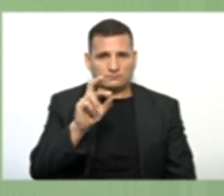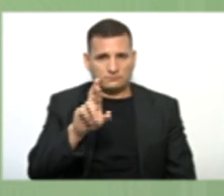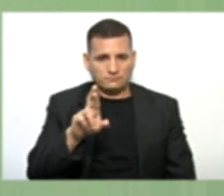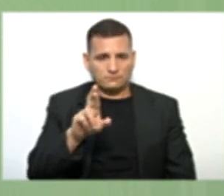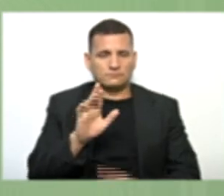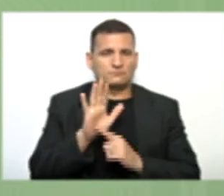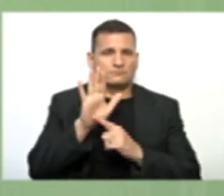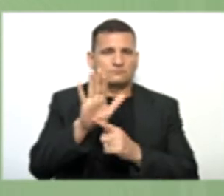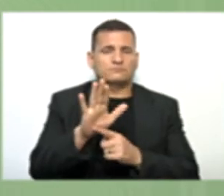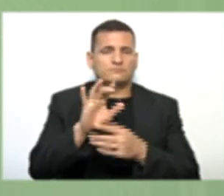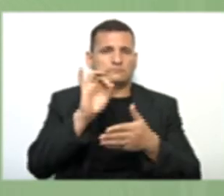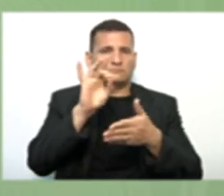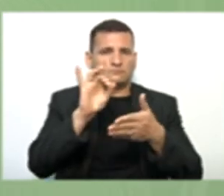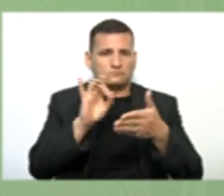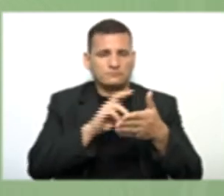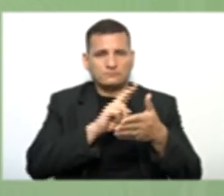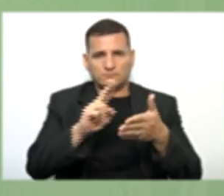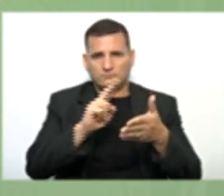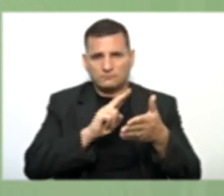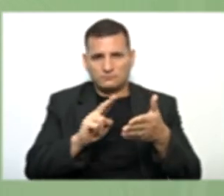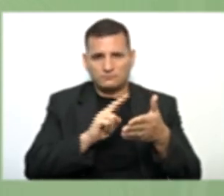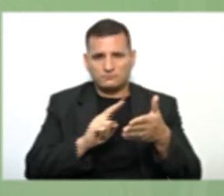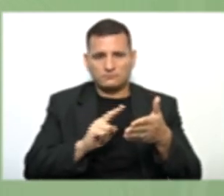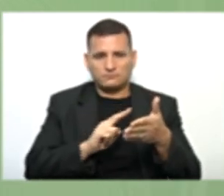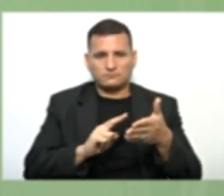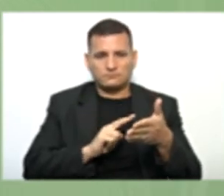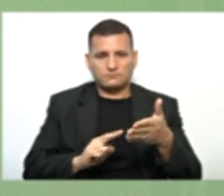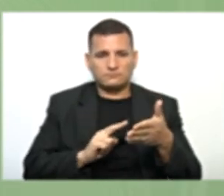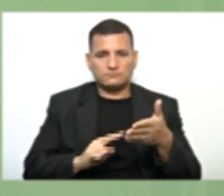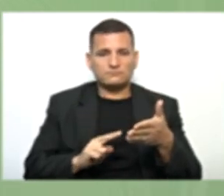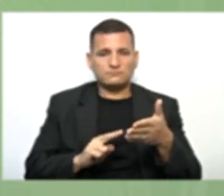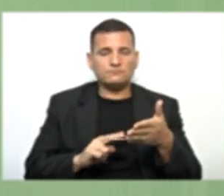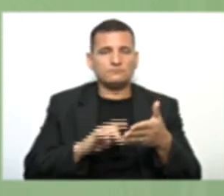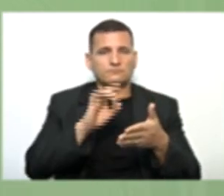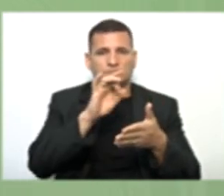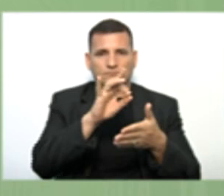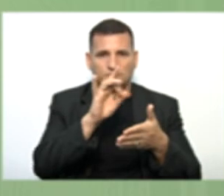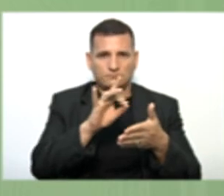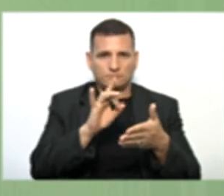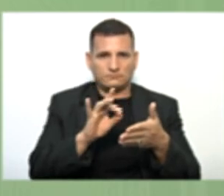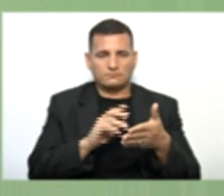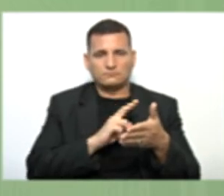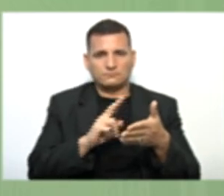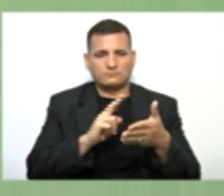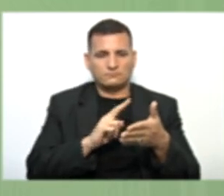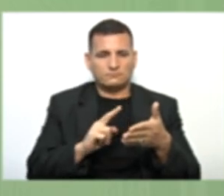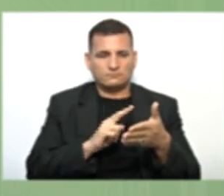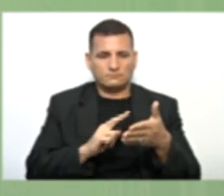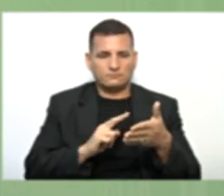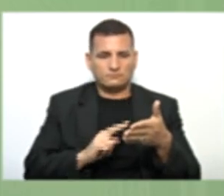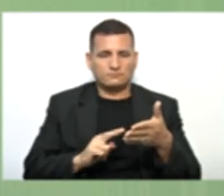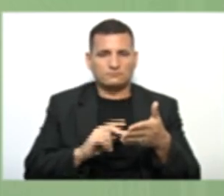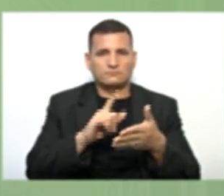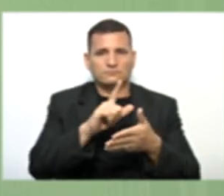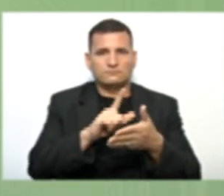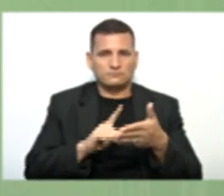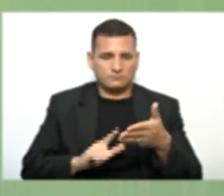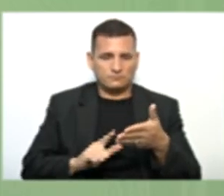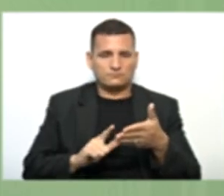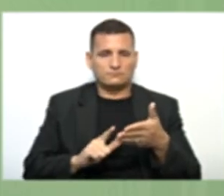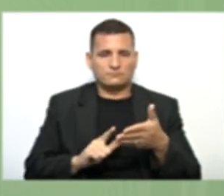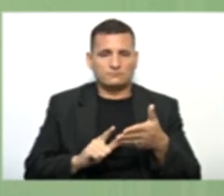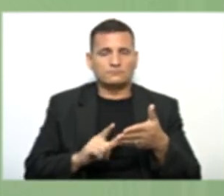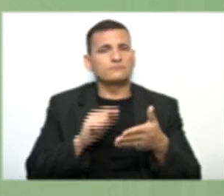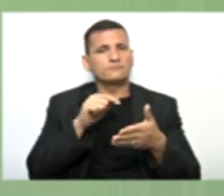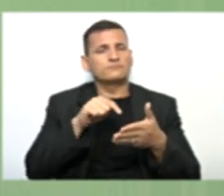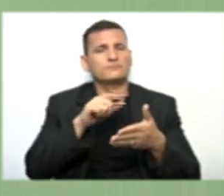exibir cada um dos nomes. Prestem bem atenção. Cada um dos nomes de uma lista de funcionários. Imagine que essa